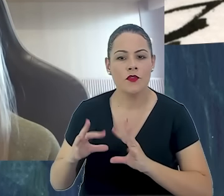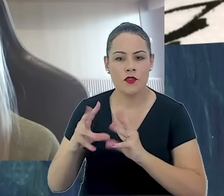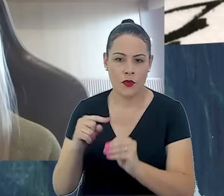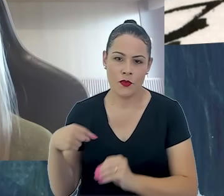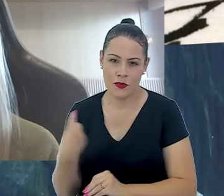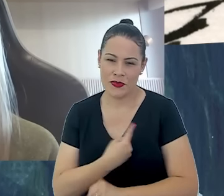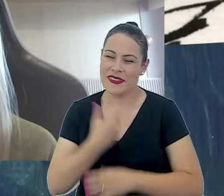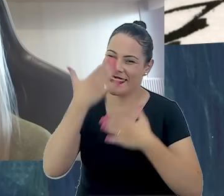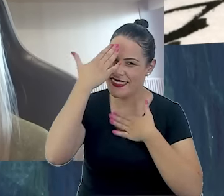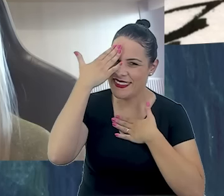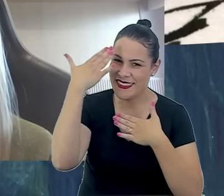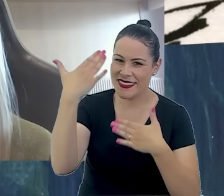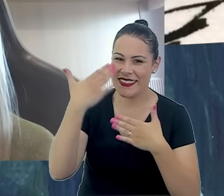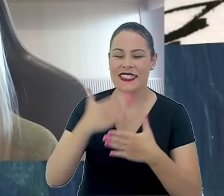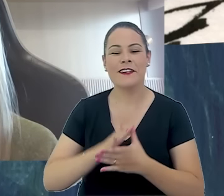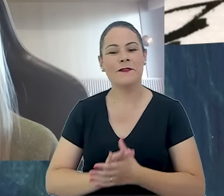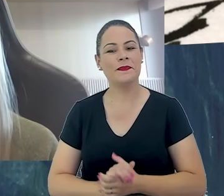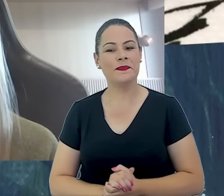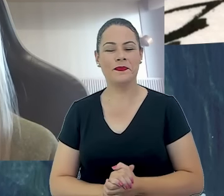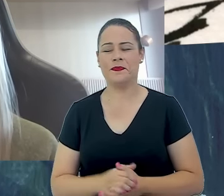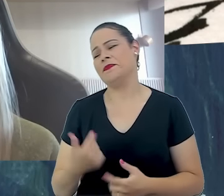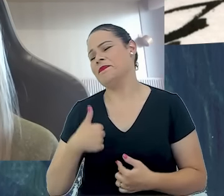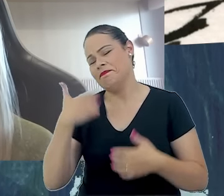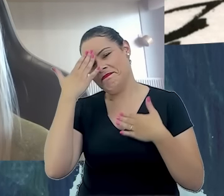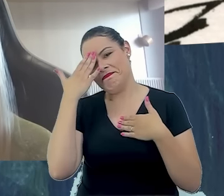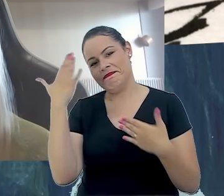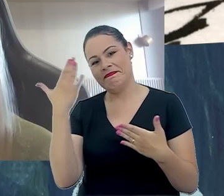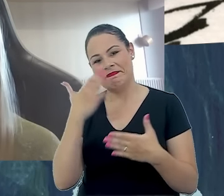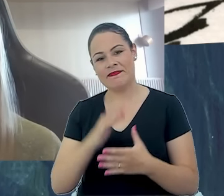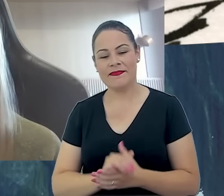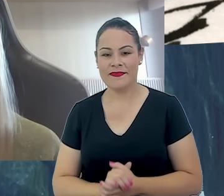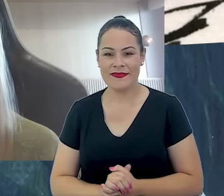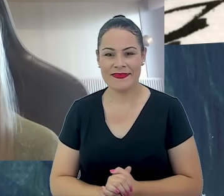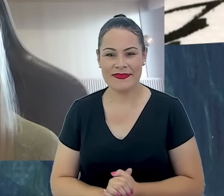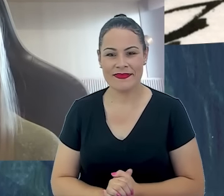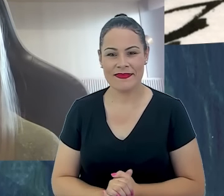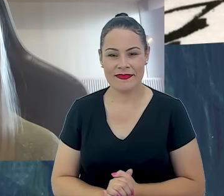todos. Muito obrigado. Eu que agradeço.